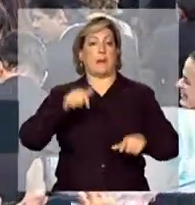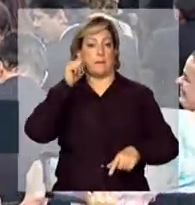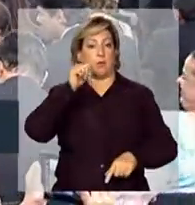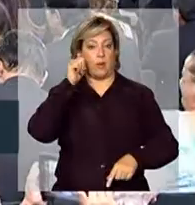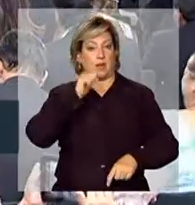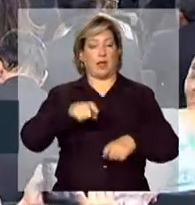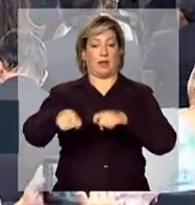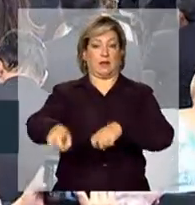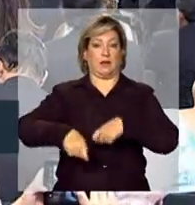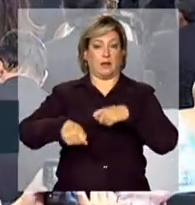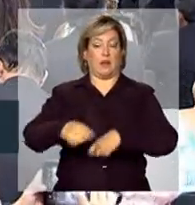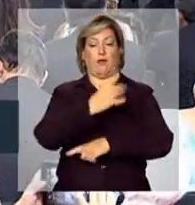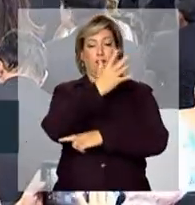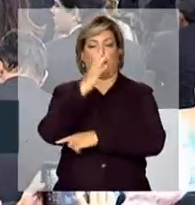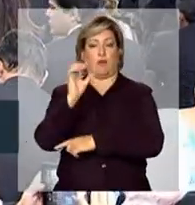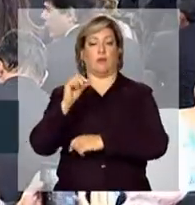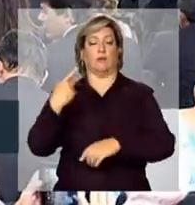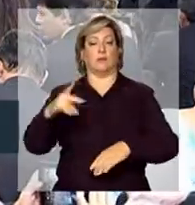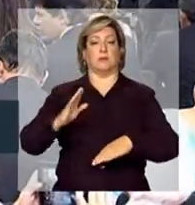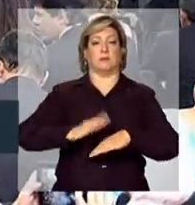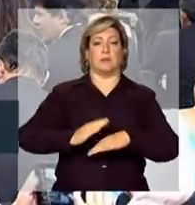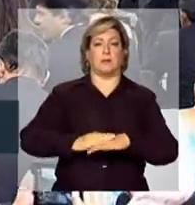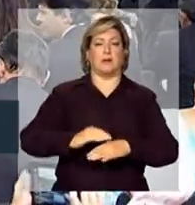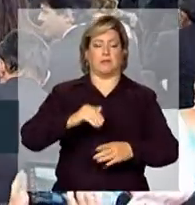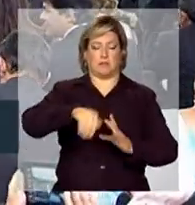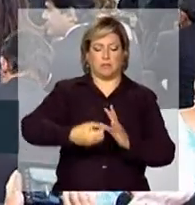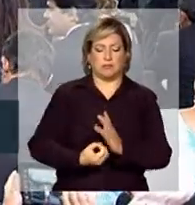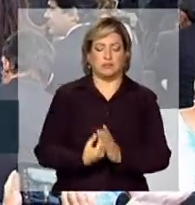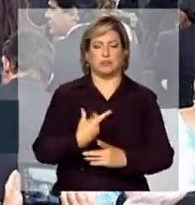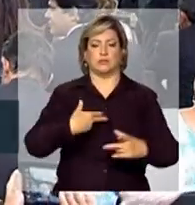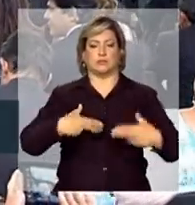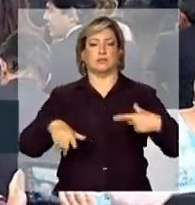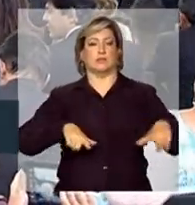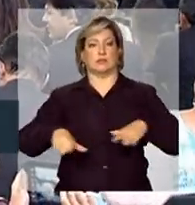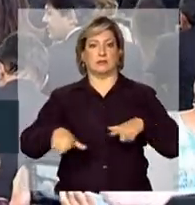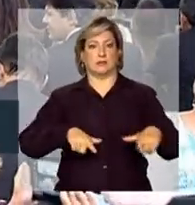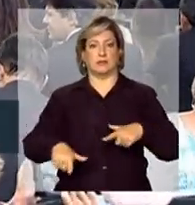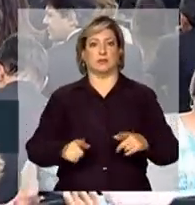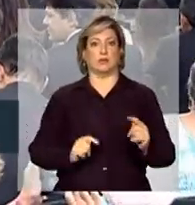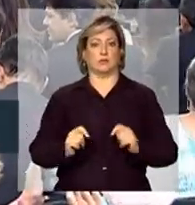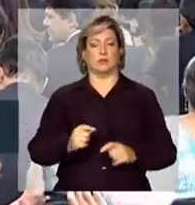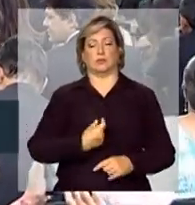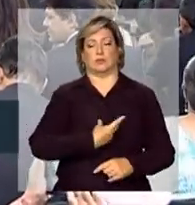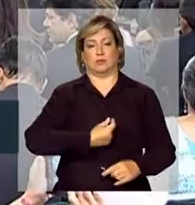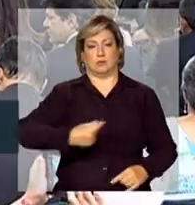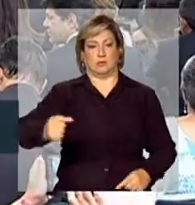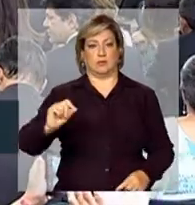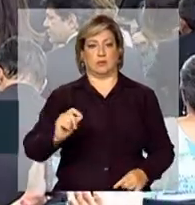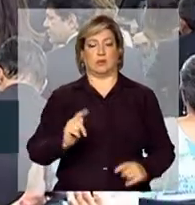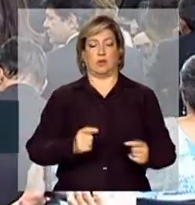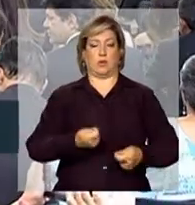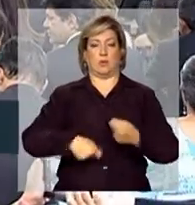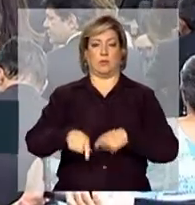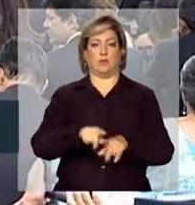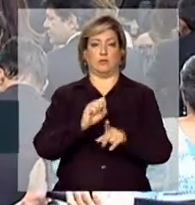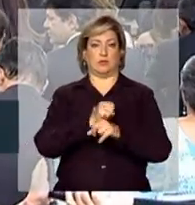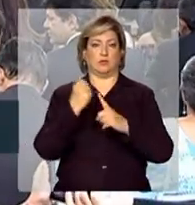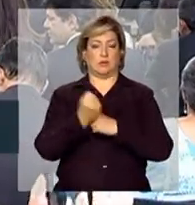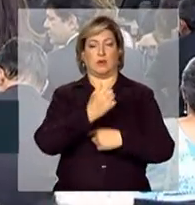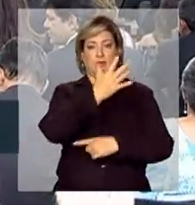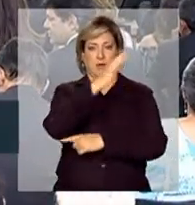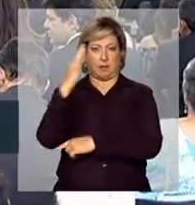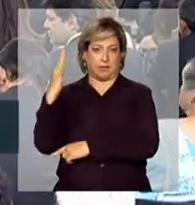meio de suas organizações produtivas no fortalecimento da sustentabilidade Econômica Social e Ambiental